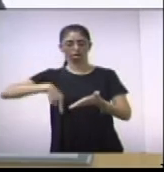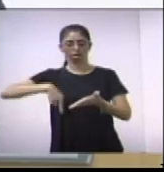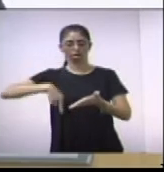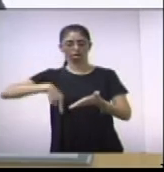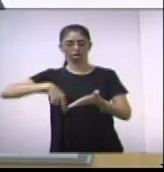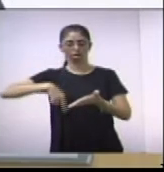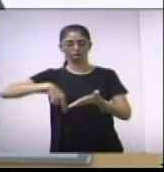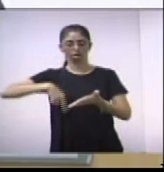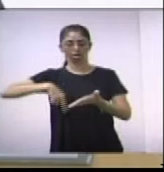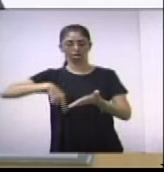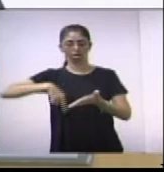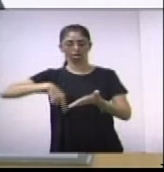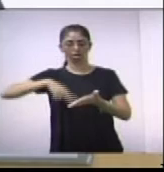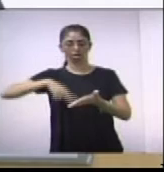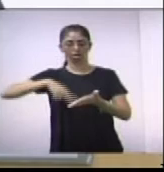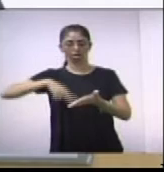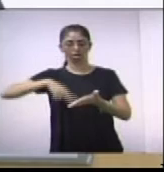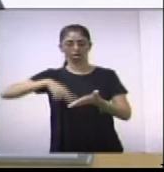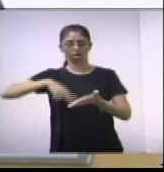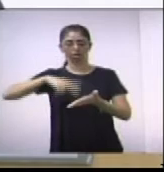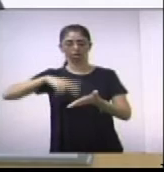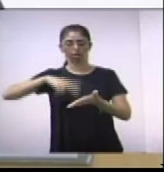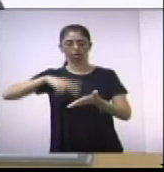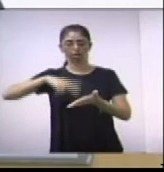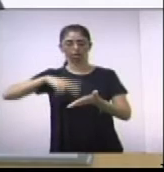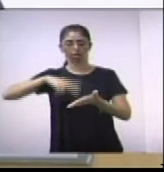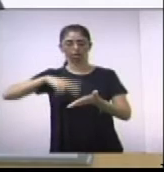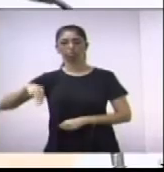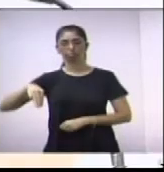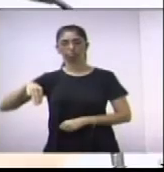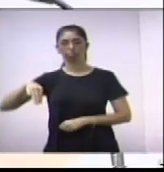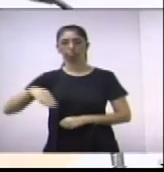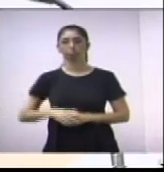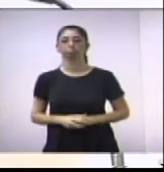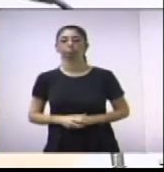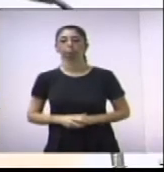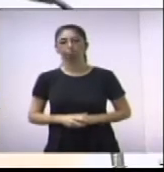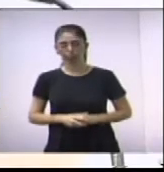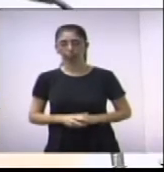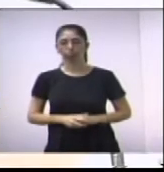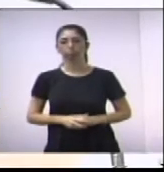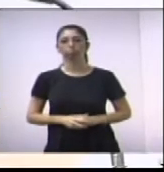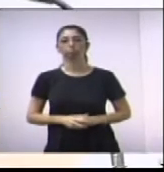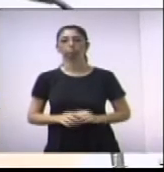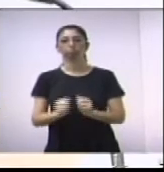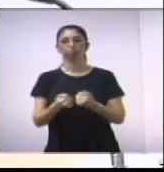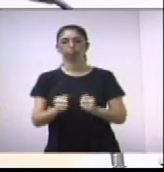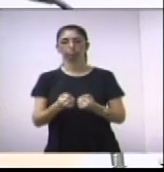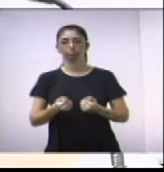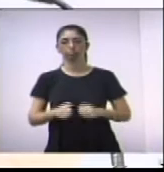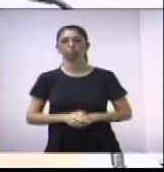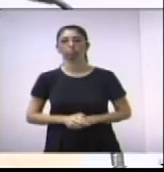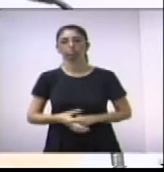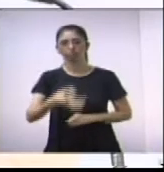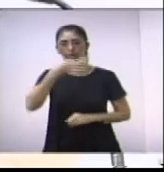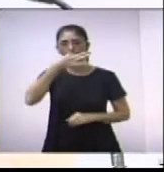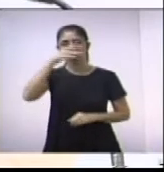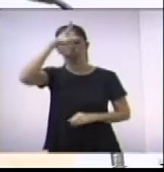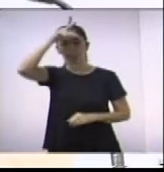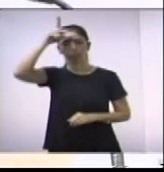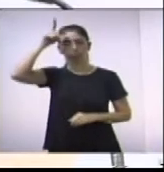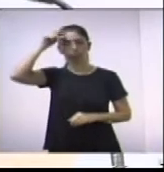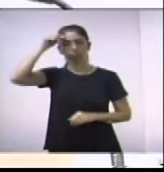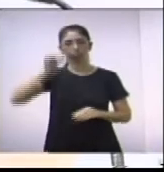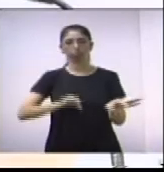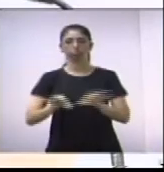para a instalação de um posto da Polícia Militar. Número 190, do vereador Marquinho Fiorella, que propõe ao Executivo a